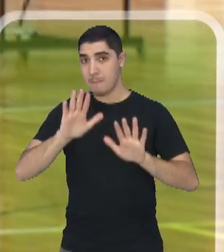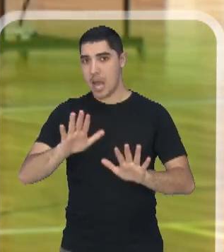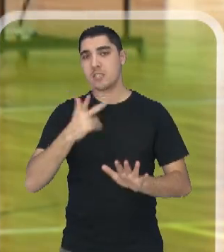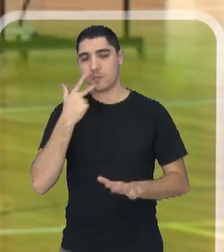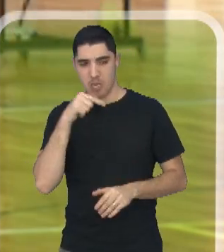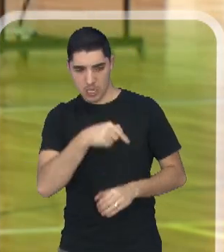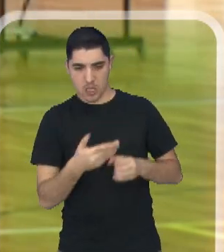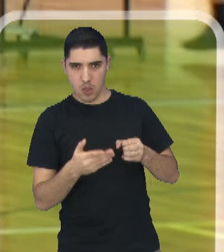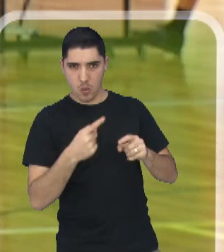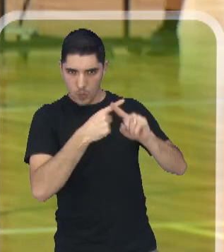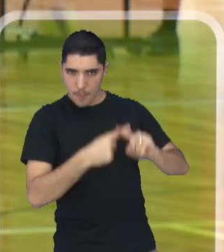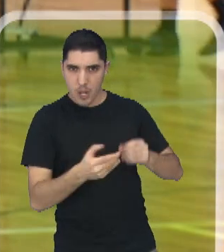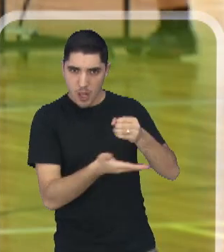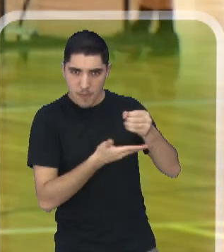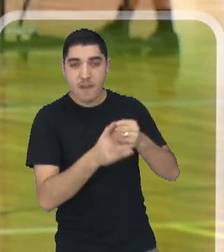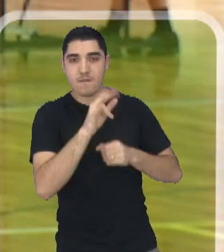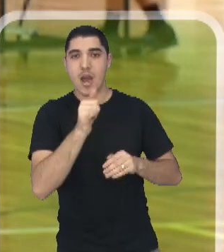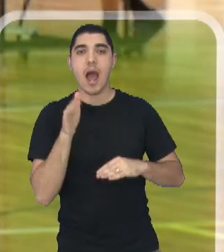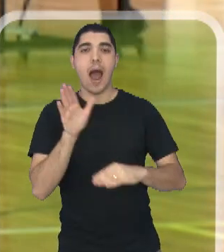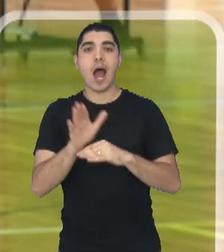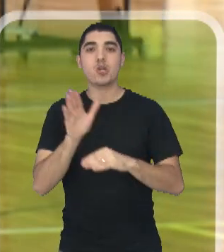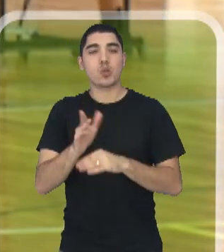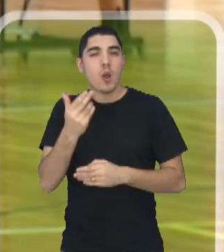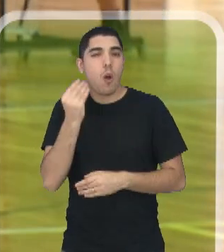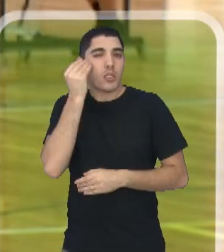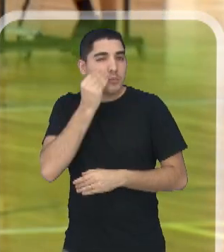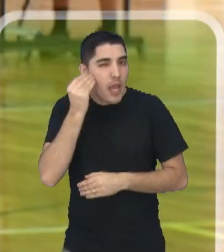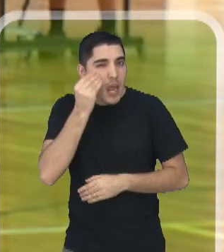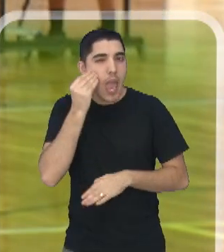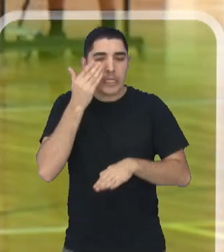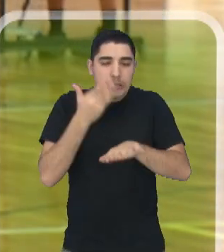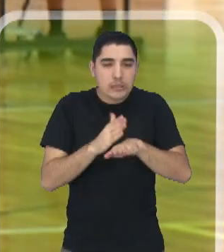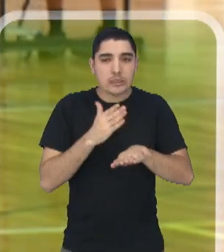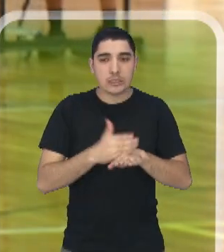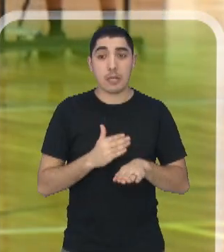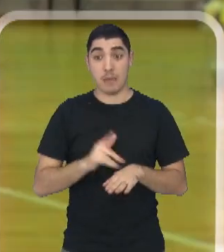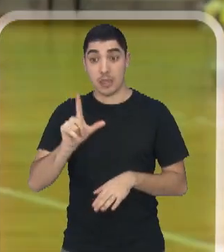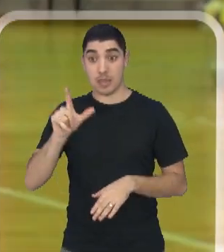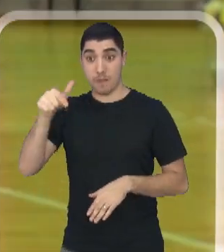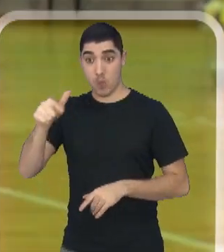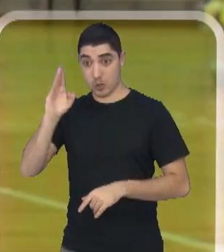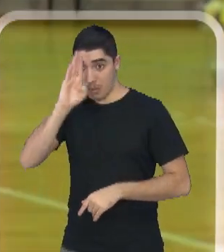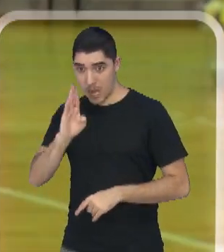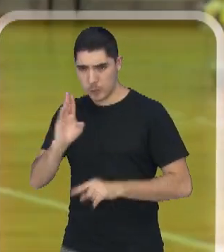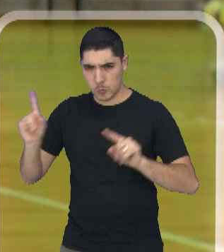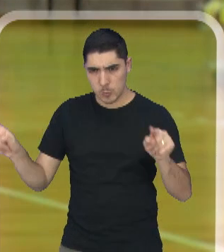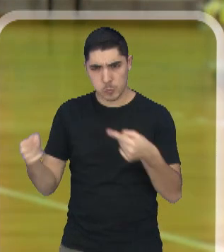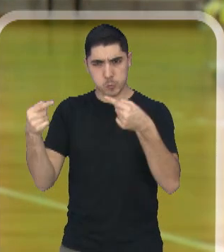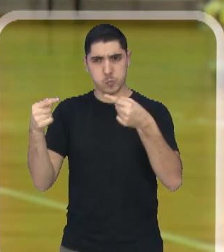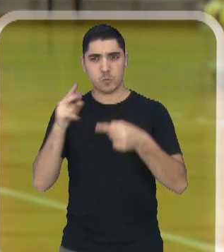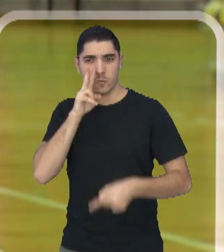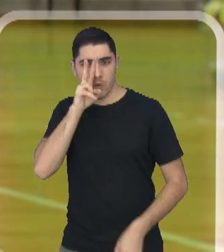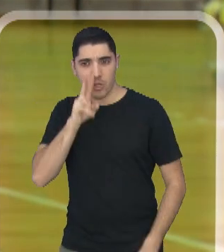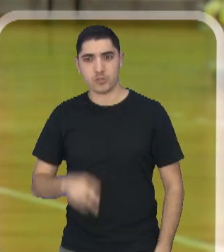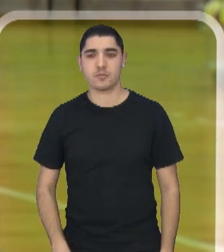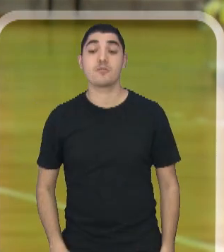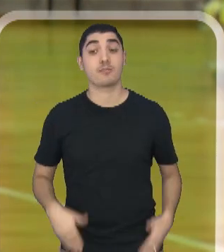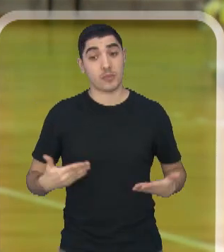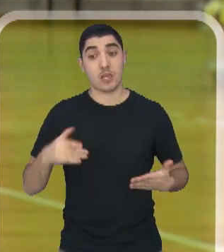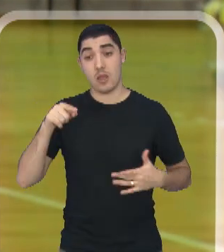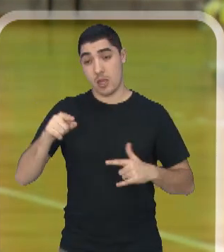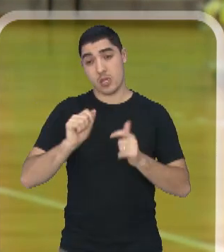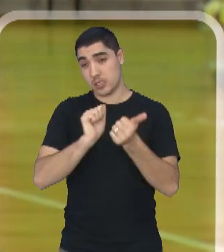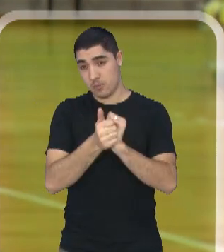base vão ajudar na preparação para elas chegarem competitivas. Esporte, ele é competitivo, né? A gente está num esporte de